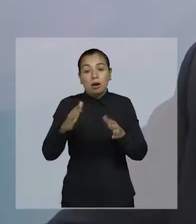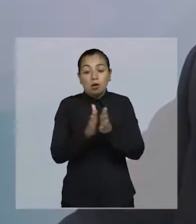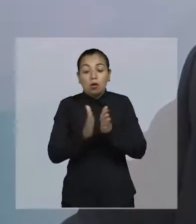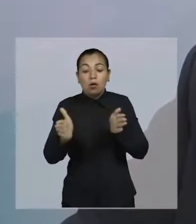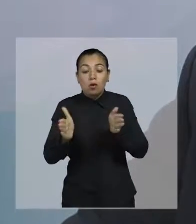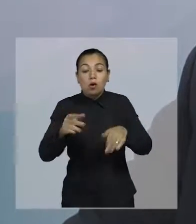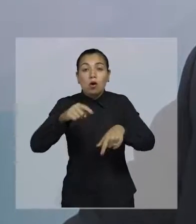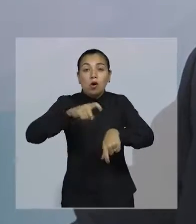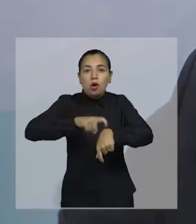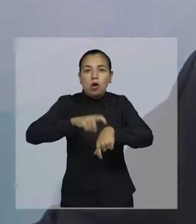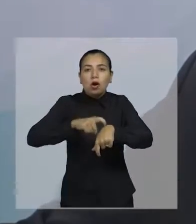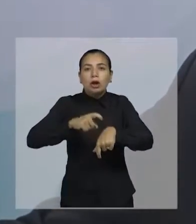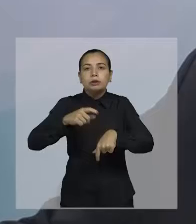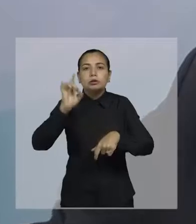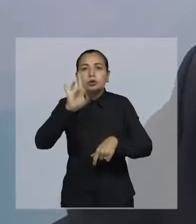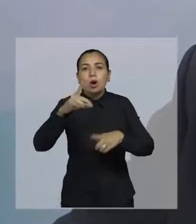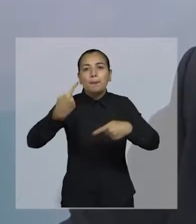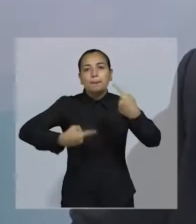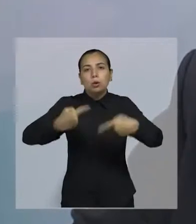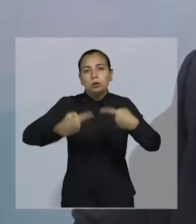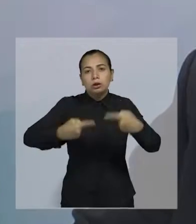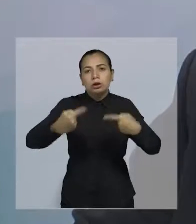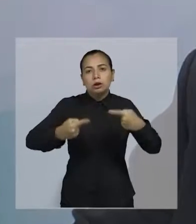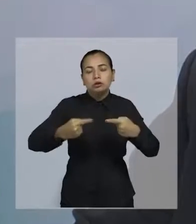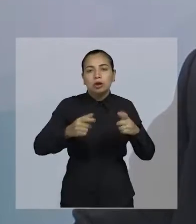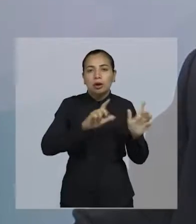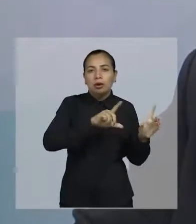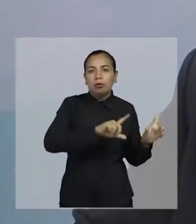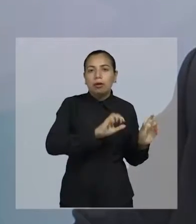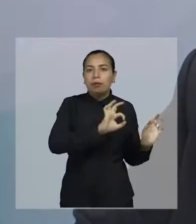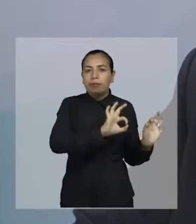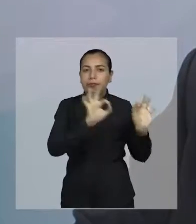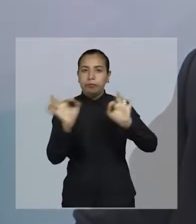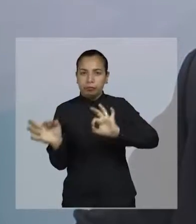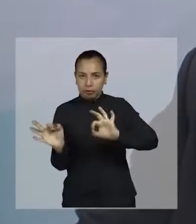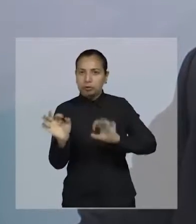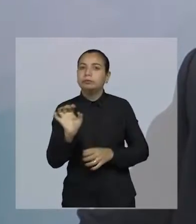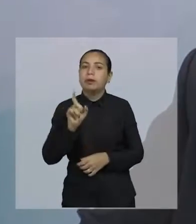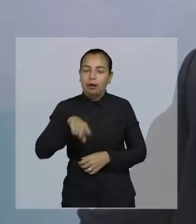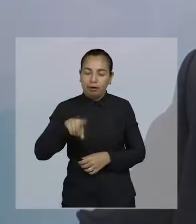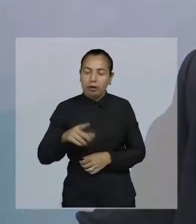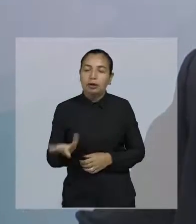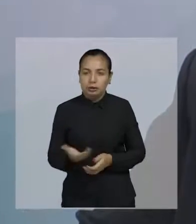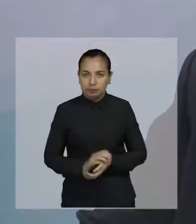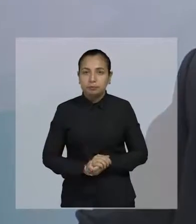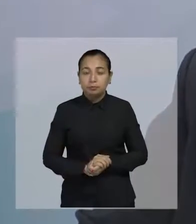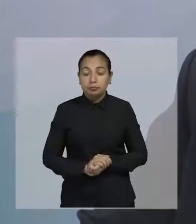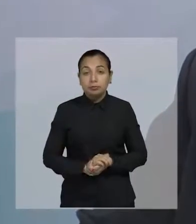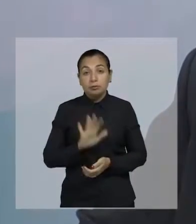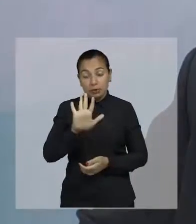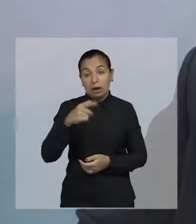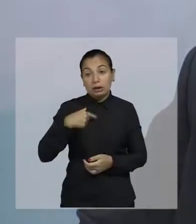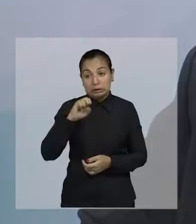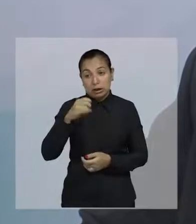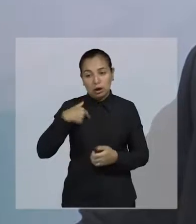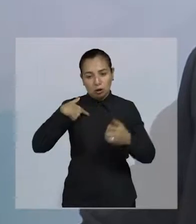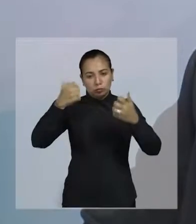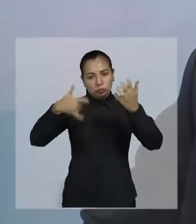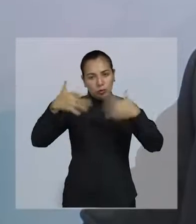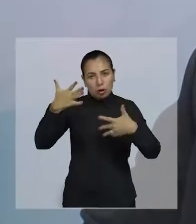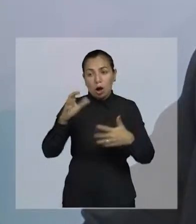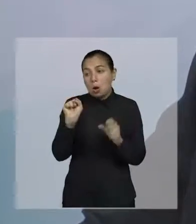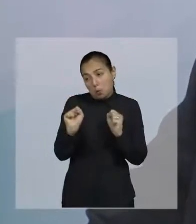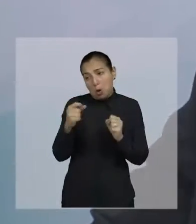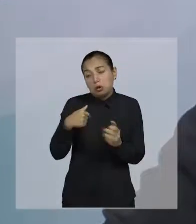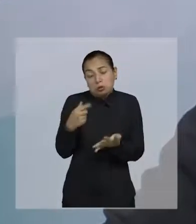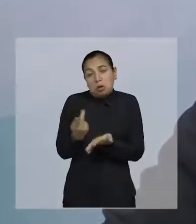me recordo, e aí os senhores podem até me corrigir se eu estiver equivocado, e eu corro seriamente esse risco de